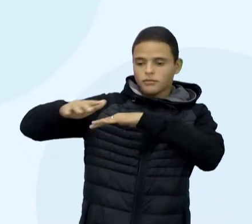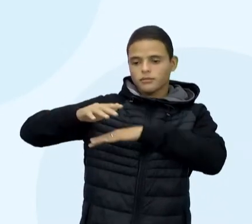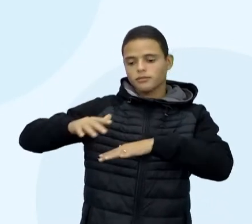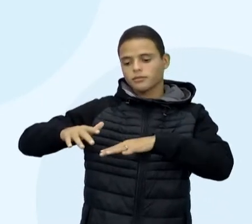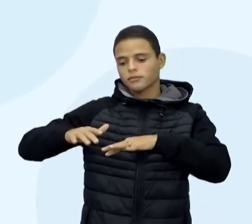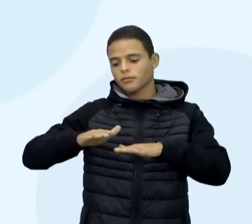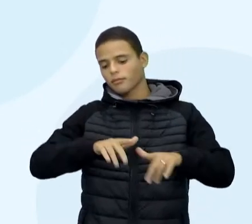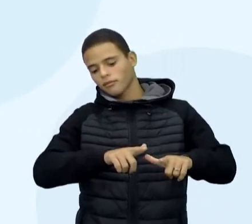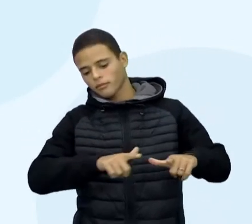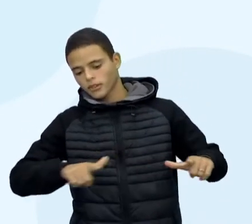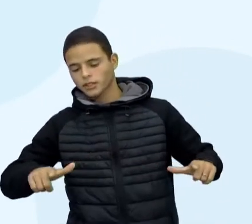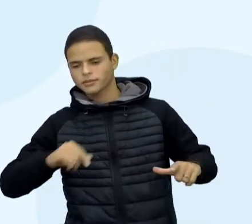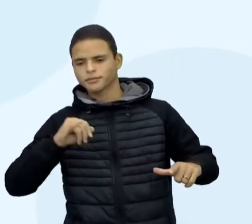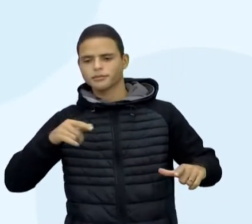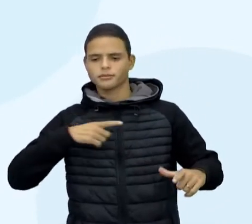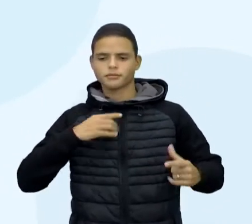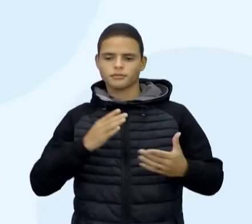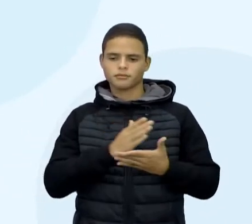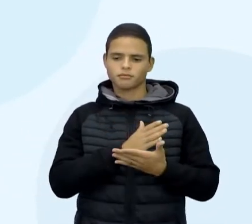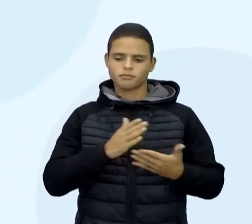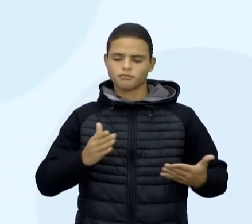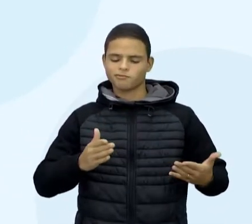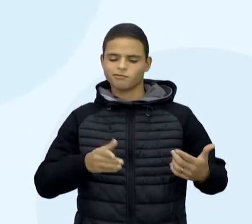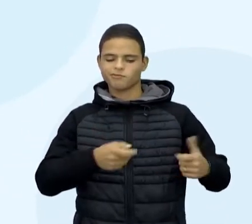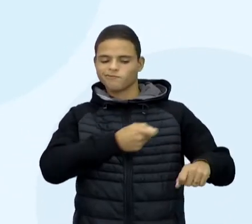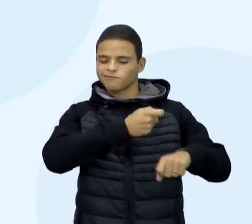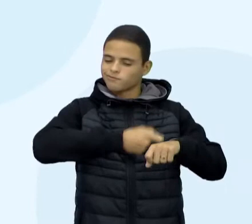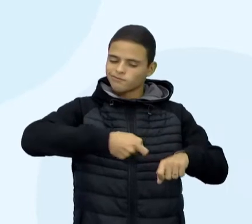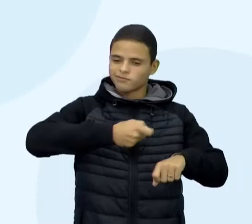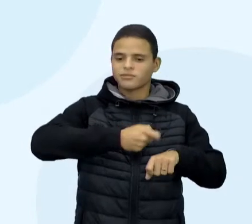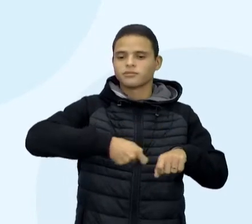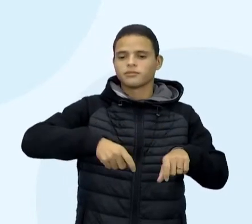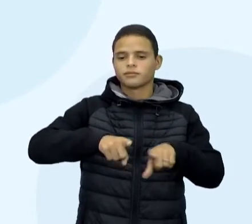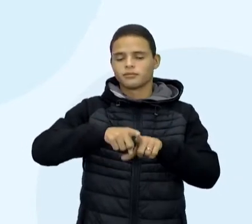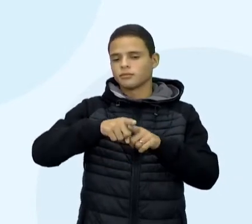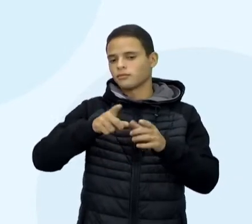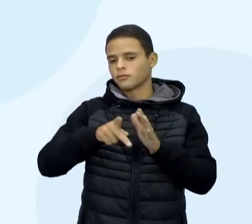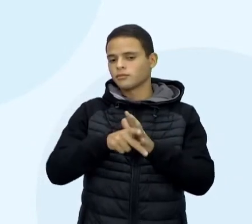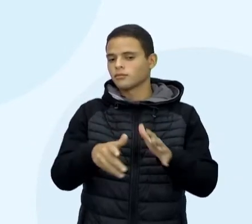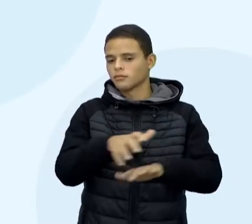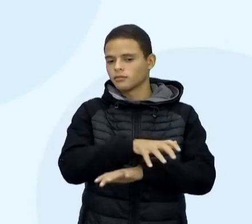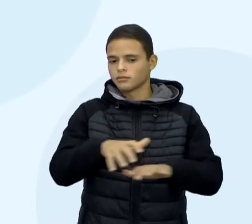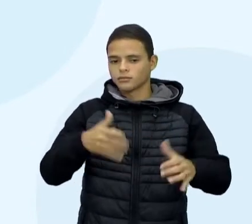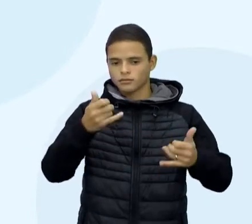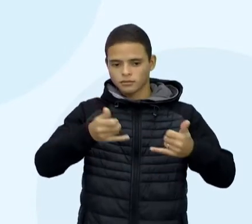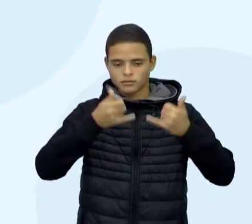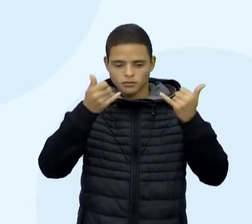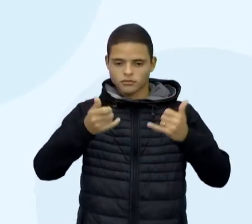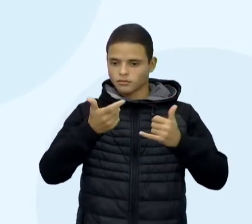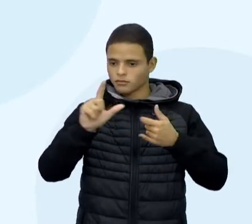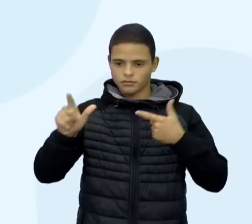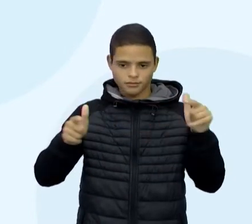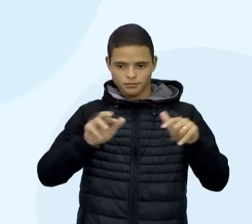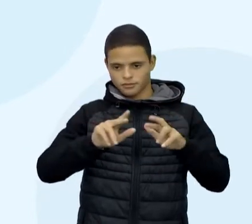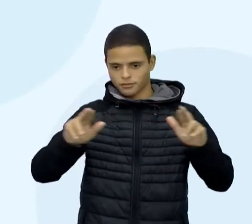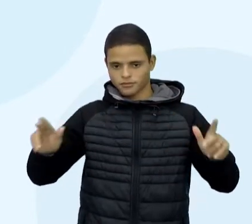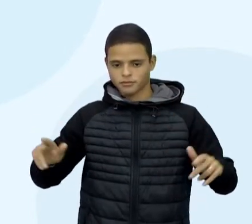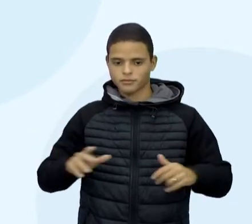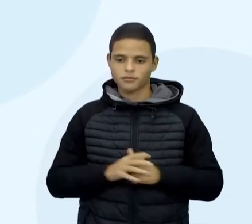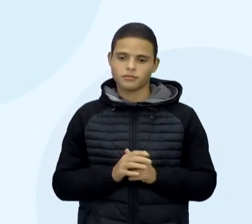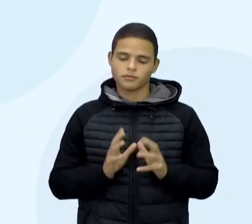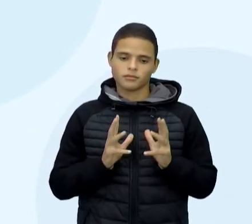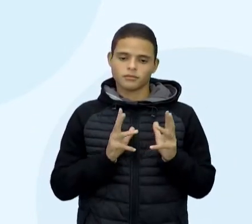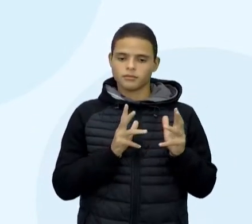se existem áreas suscetíveis à erosão, dados sobre a biodiversidade, entre outros. Todas